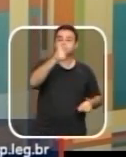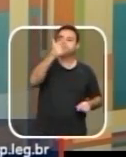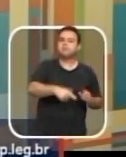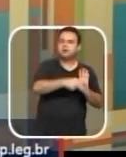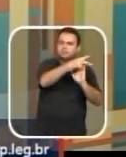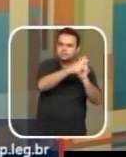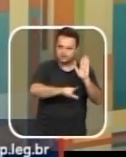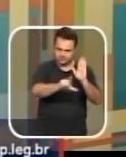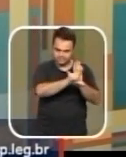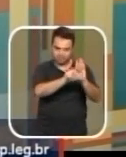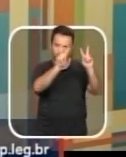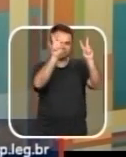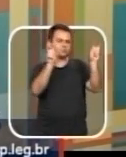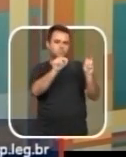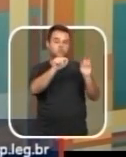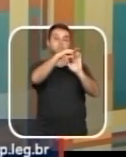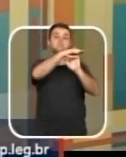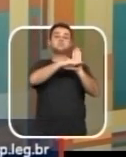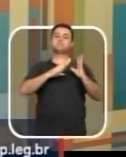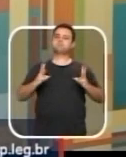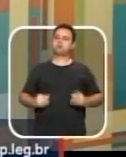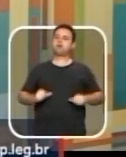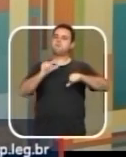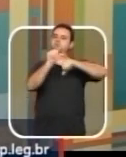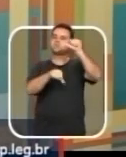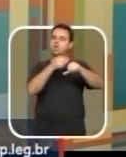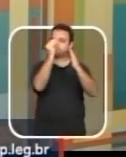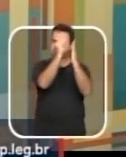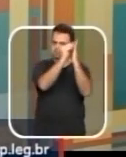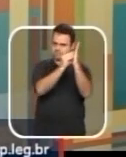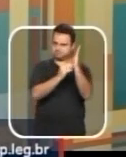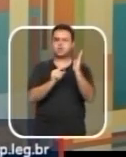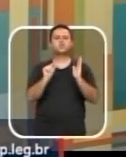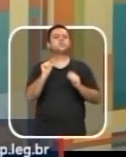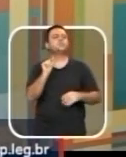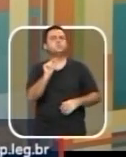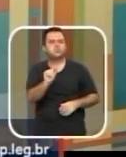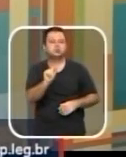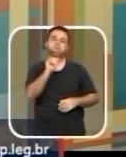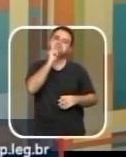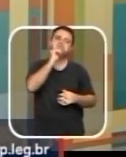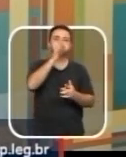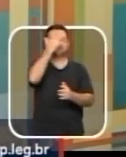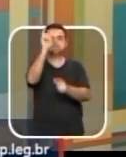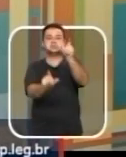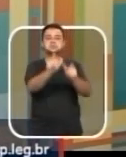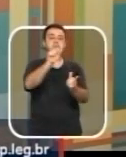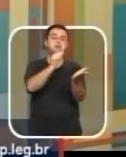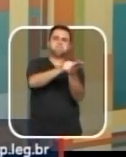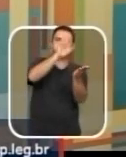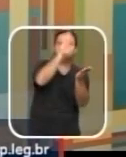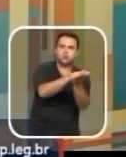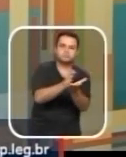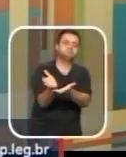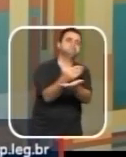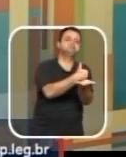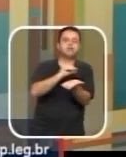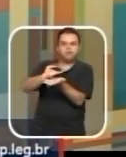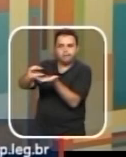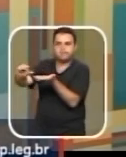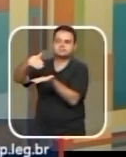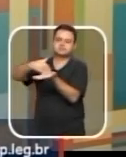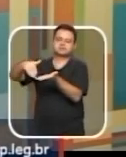projeto de lei que faz alterações no Código Sanitário, ampliando a possibilidade de uso da verba advinda de multas para ações da